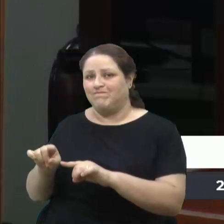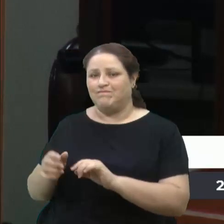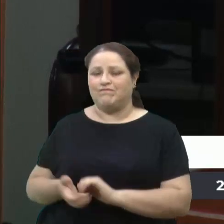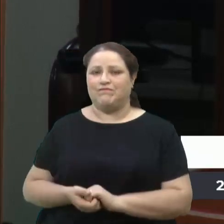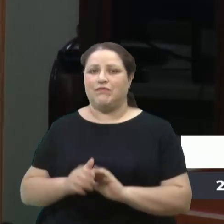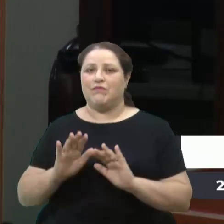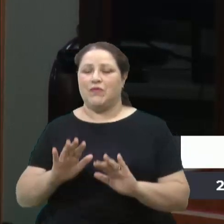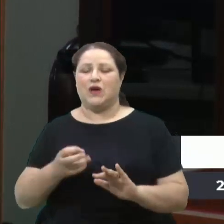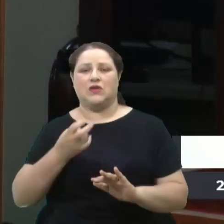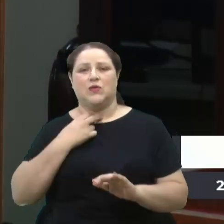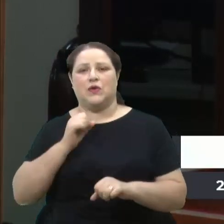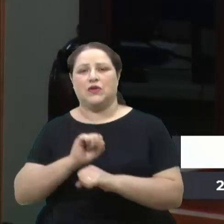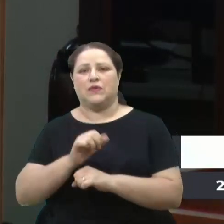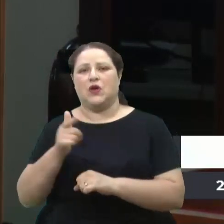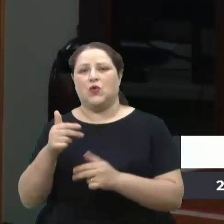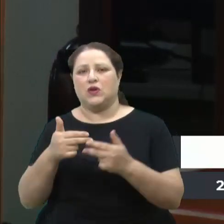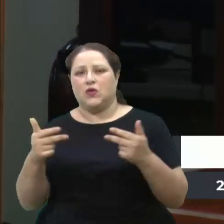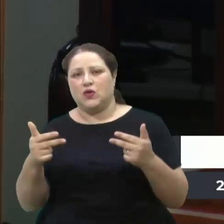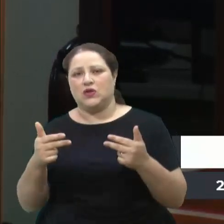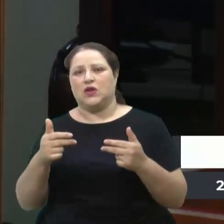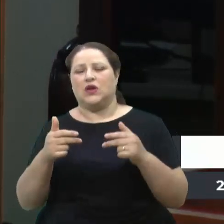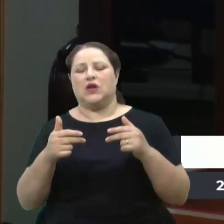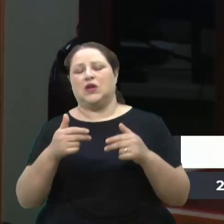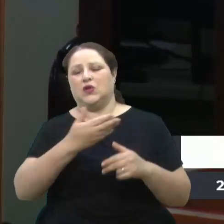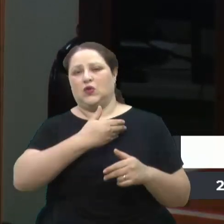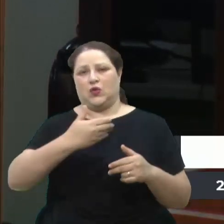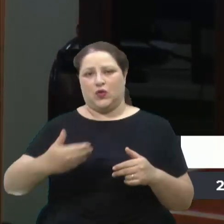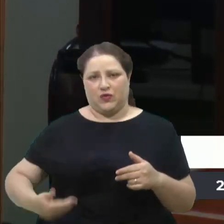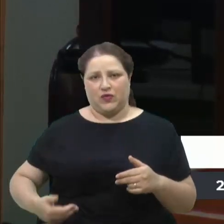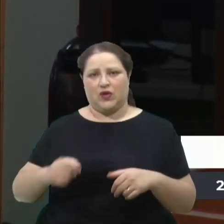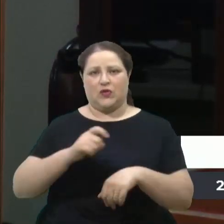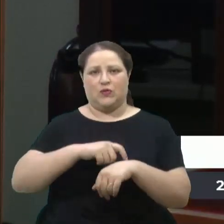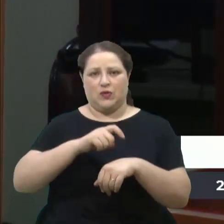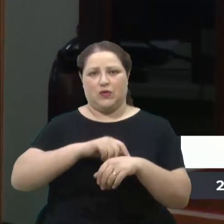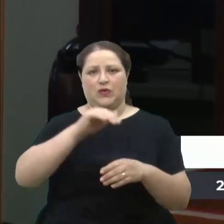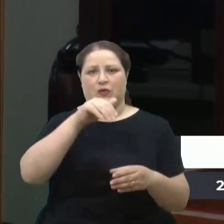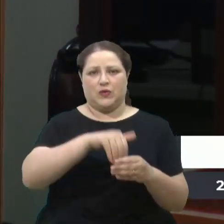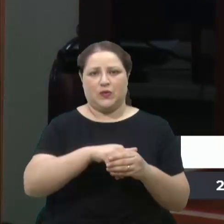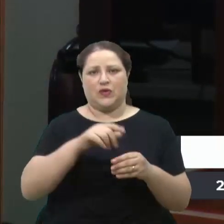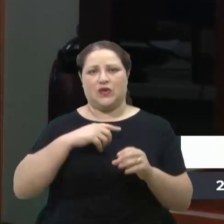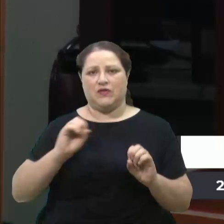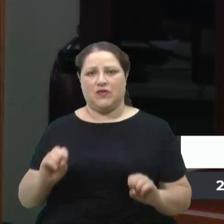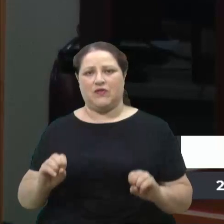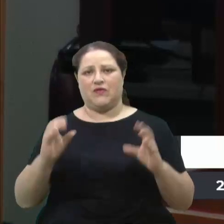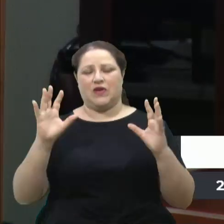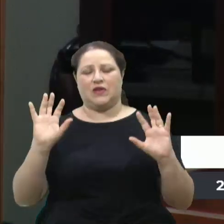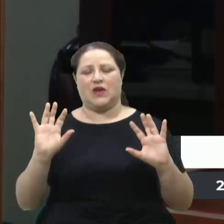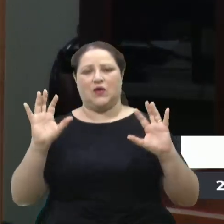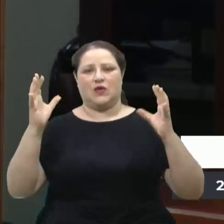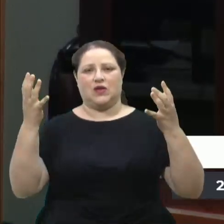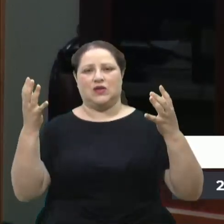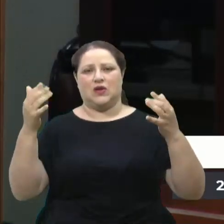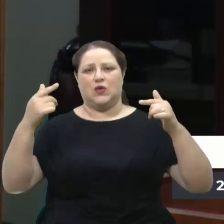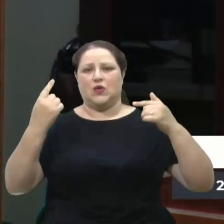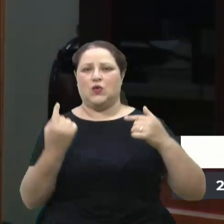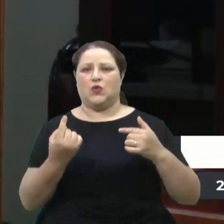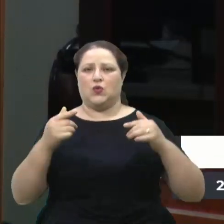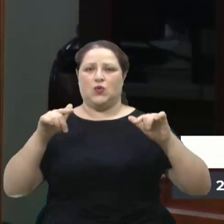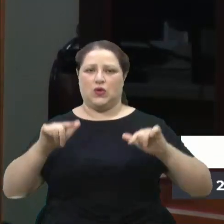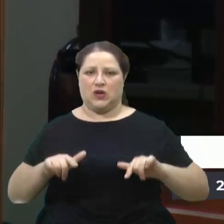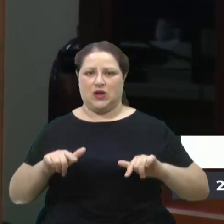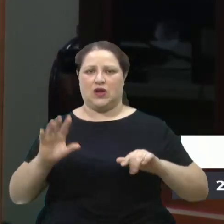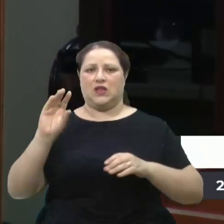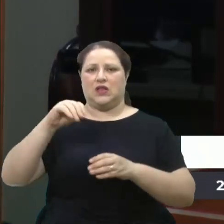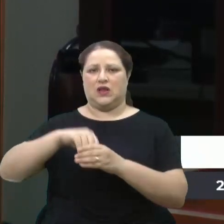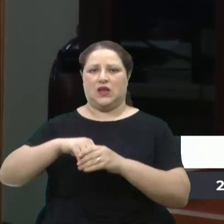um governo que, quando foi eleito e saiu o resultado das urnas, a festa aconteceu num só lugar, dentro